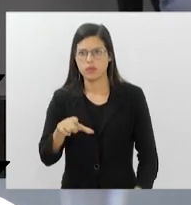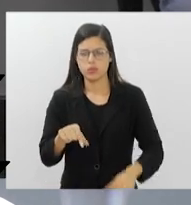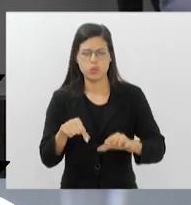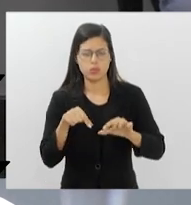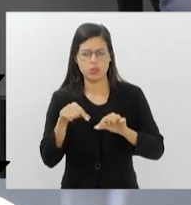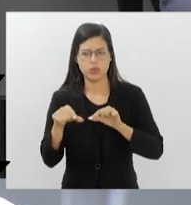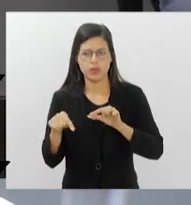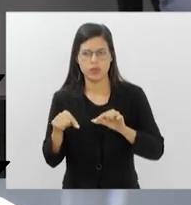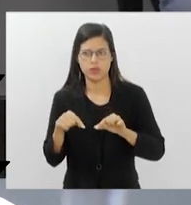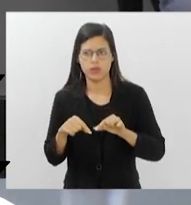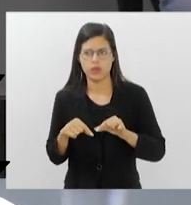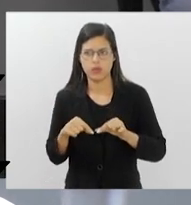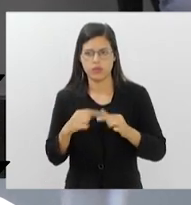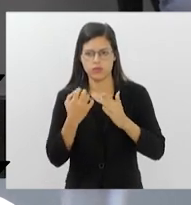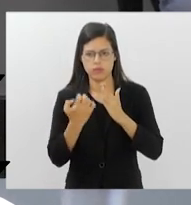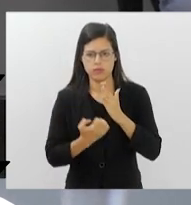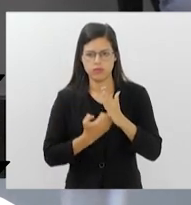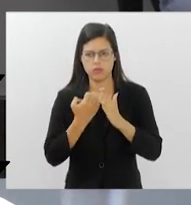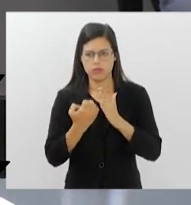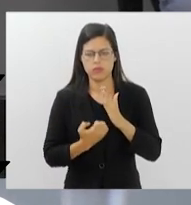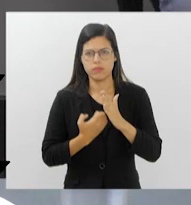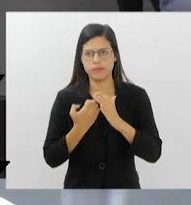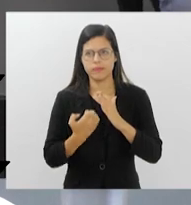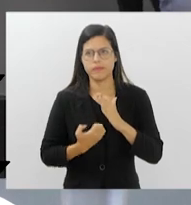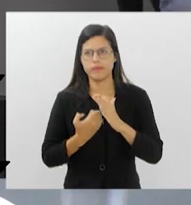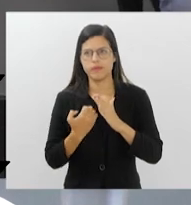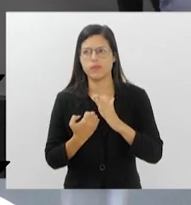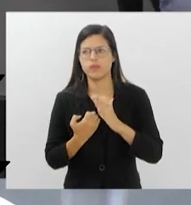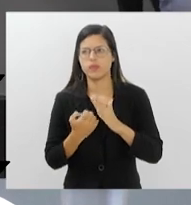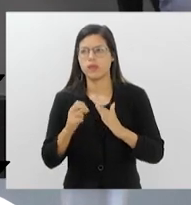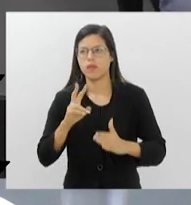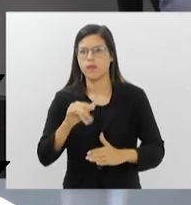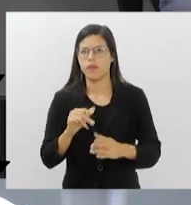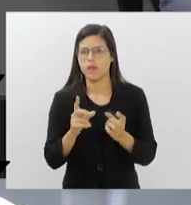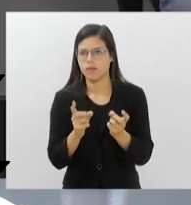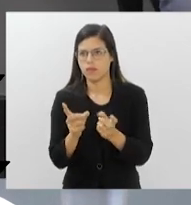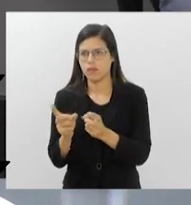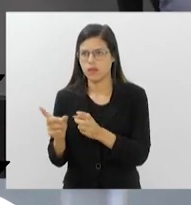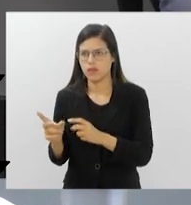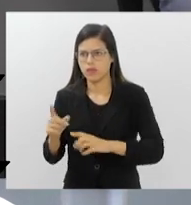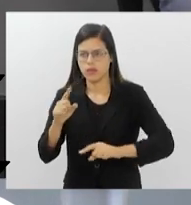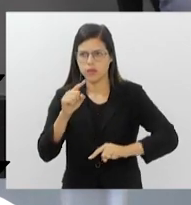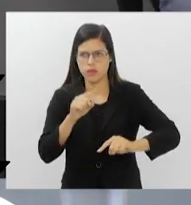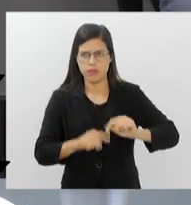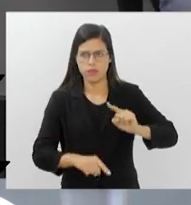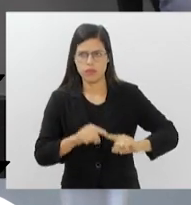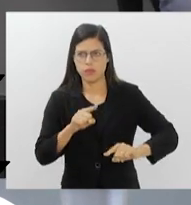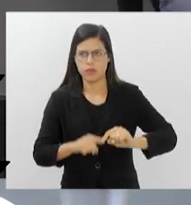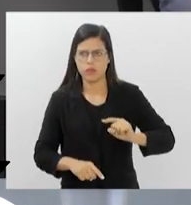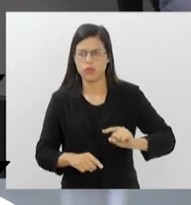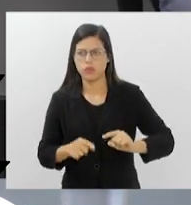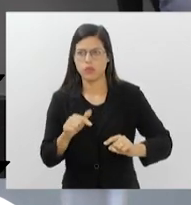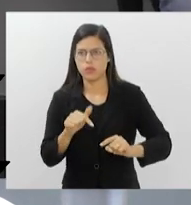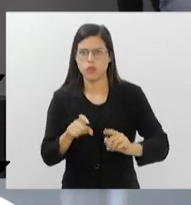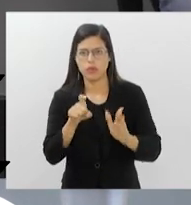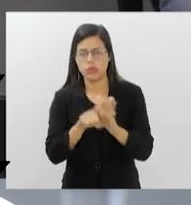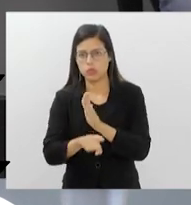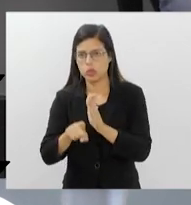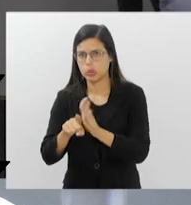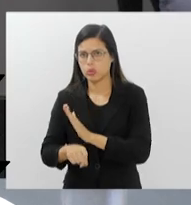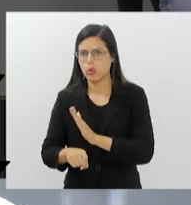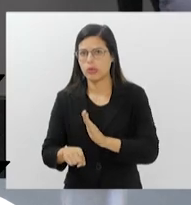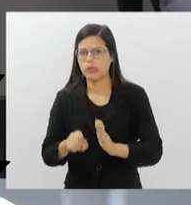escolher empresas que vão vender produtos por profissionalismo público descontar em